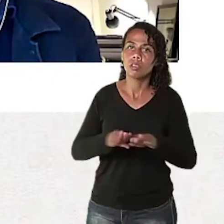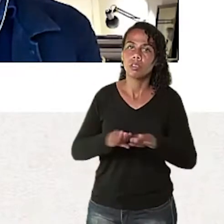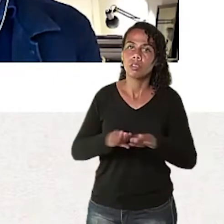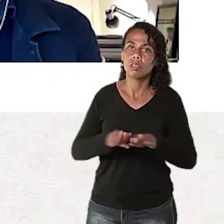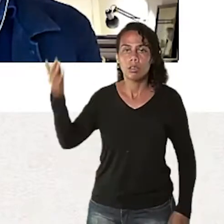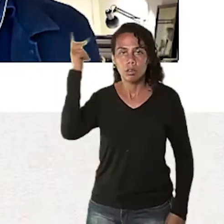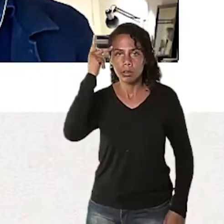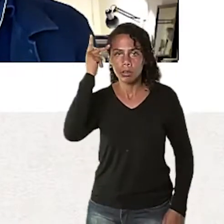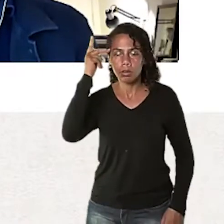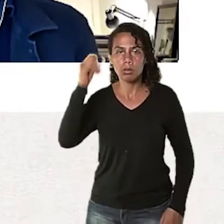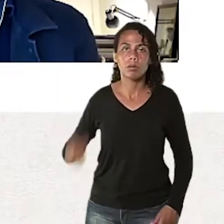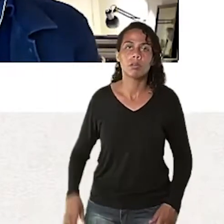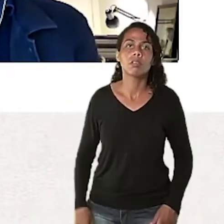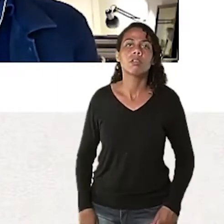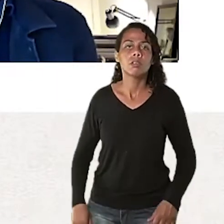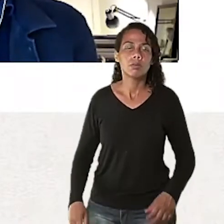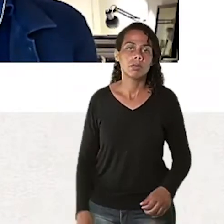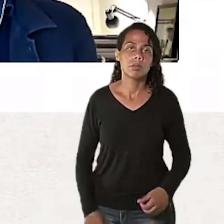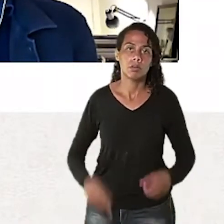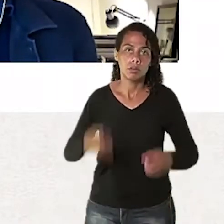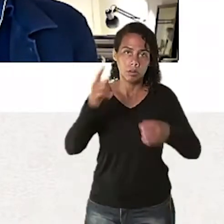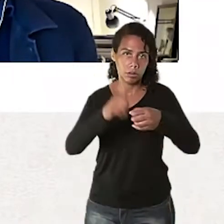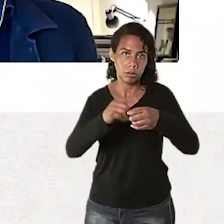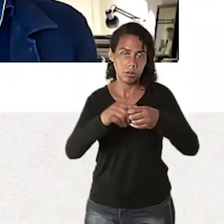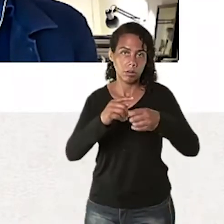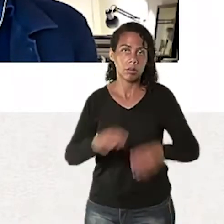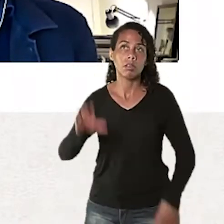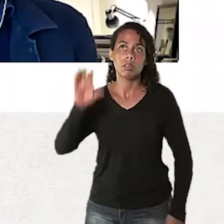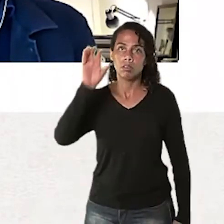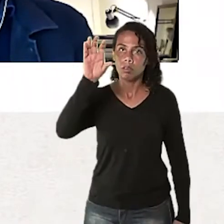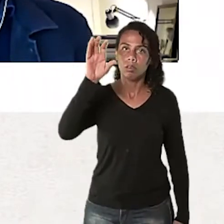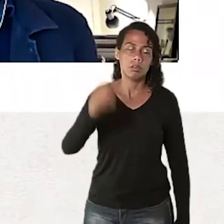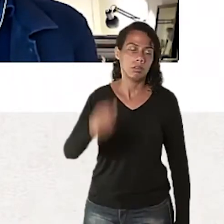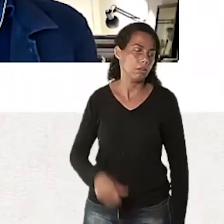sobre Imperatriz do Maranhão, que é uma cidade que me impressionou muito.